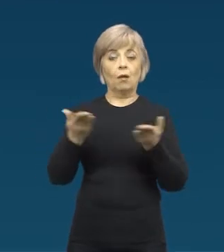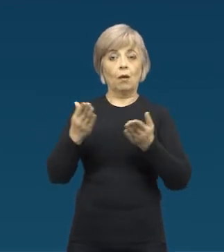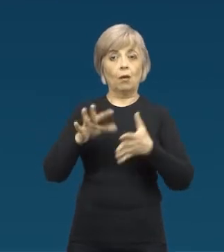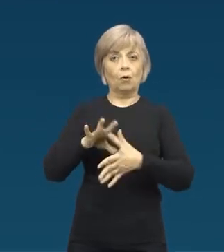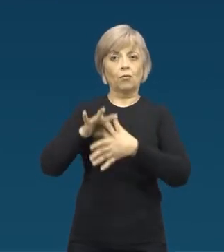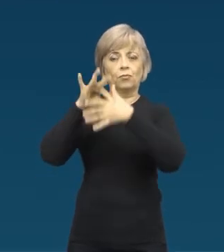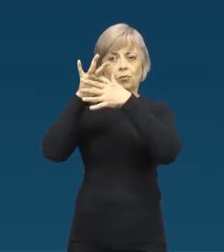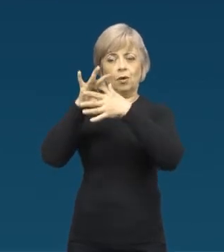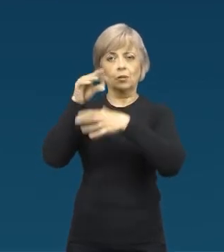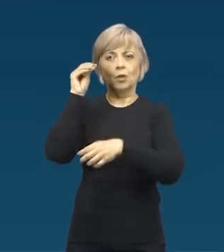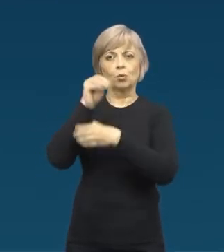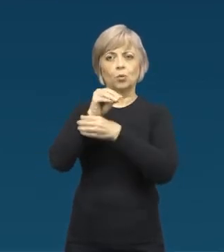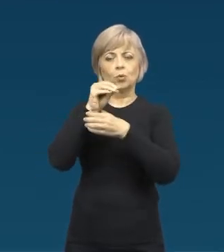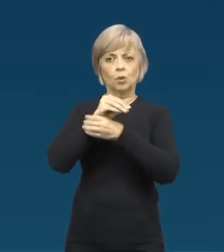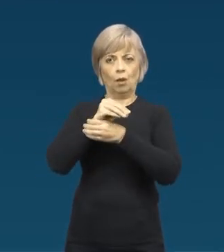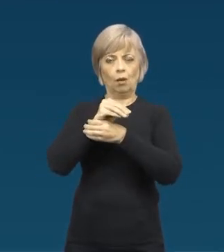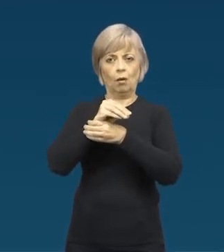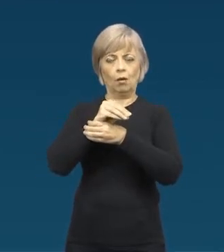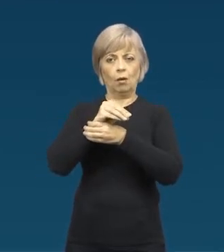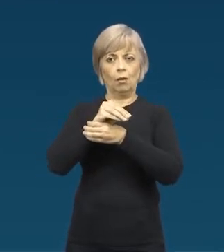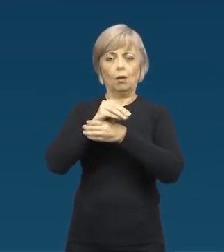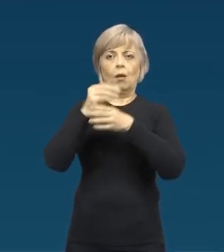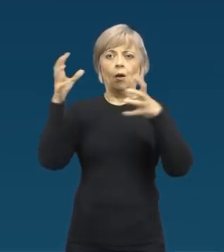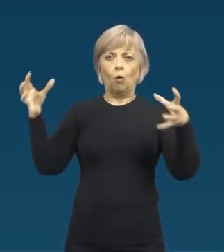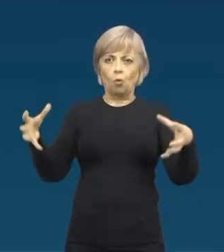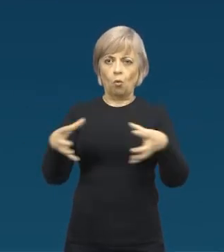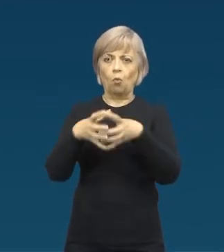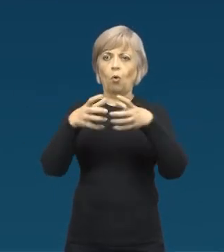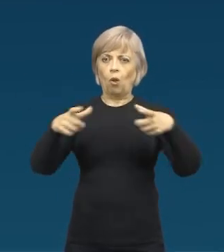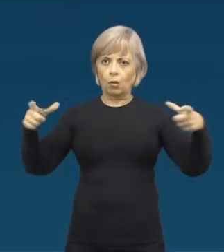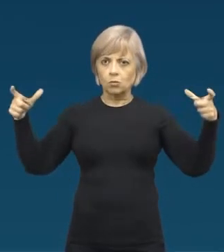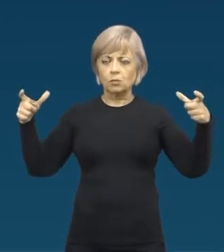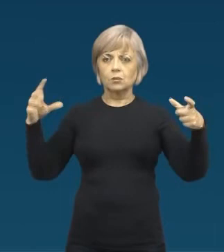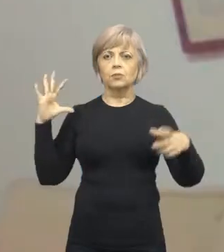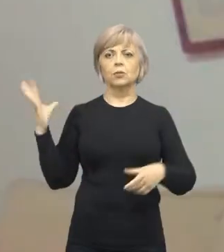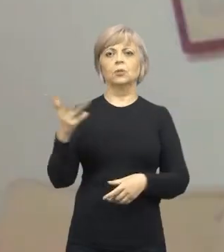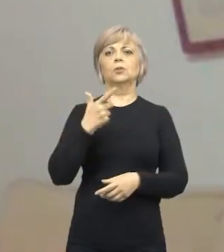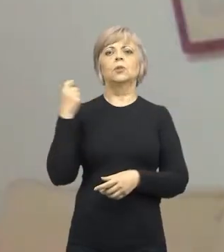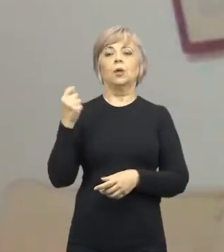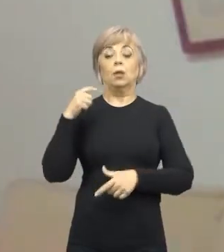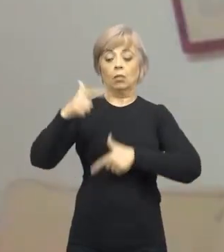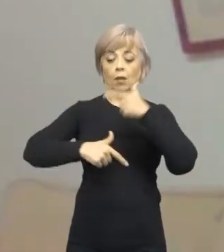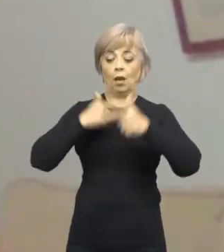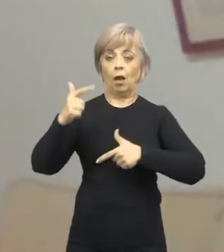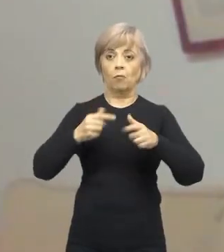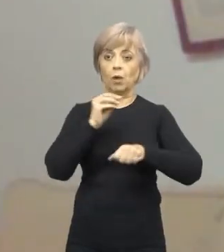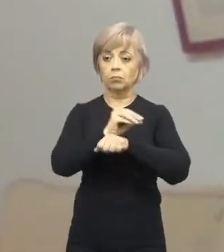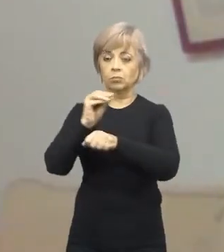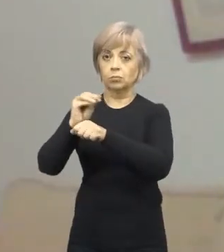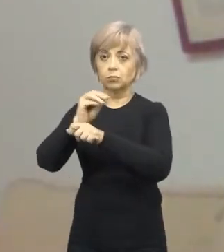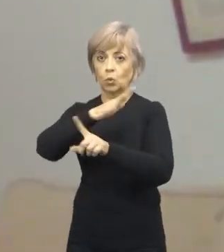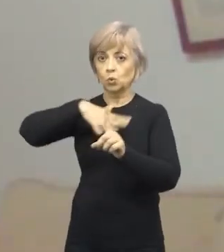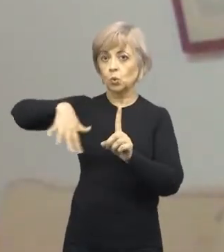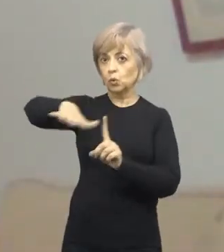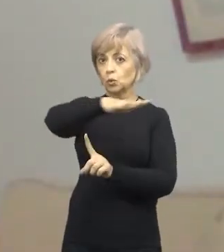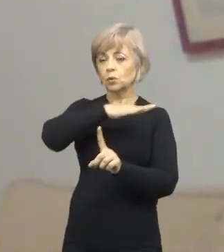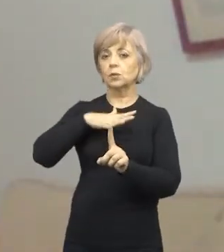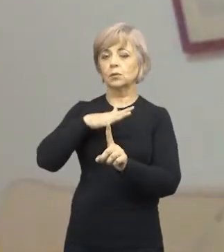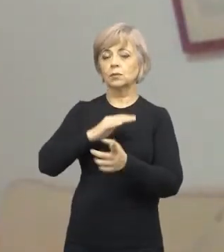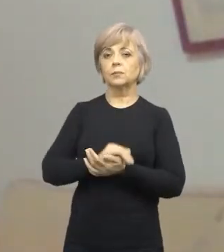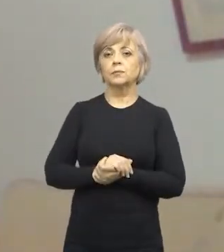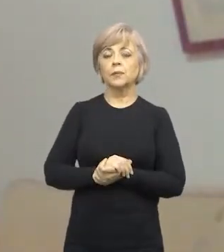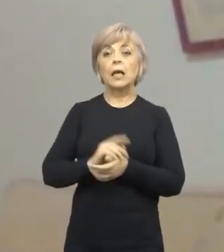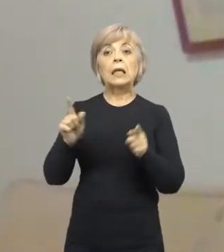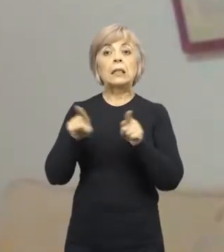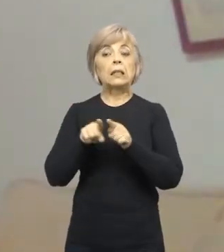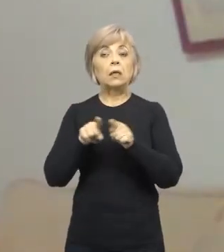da tutela coletiva, que têm trabalhado intensamente em prol da sociedade, e